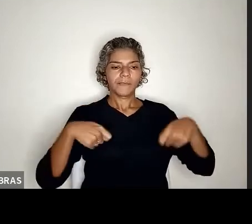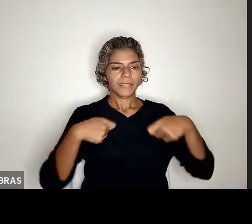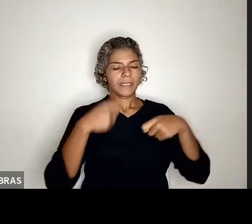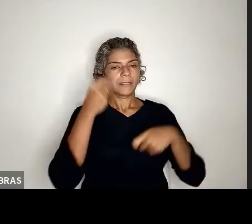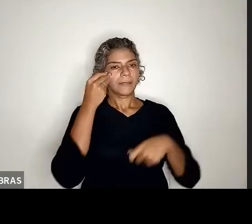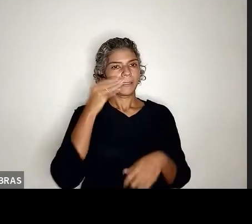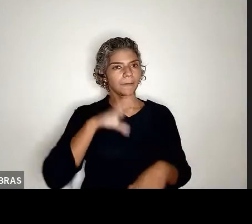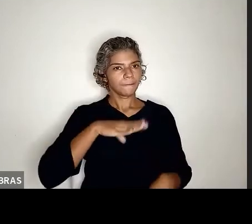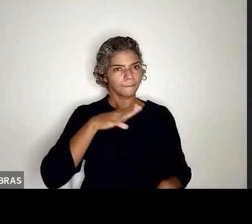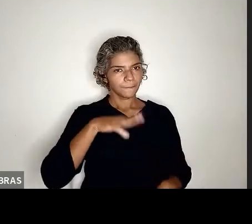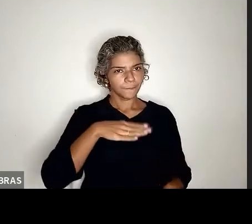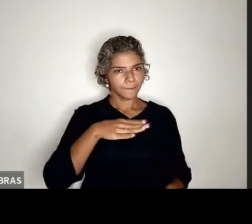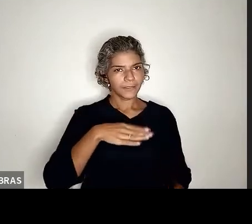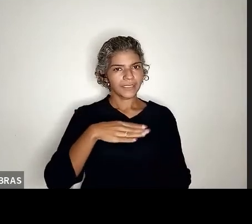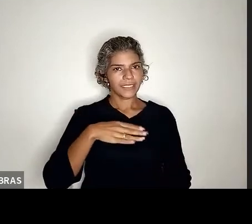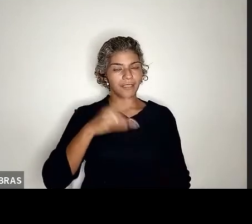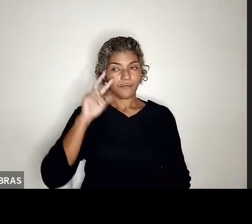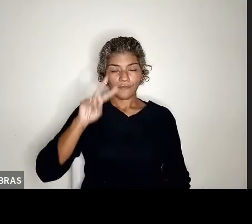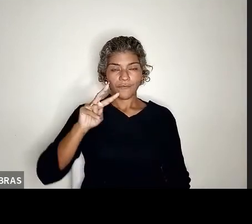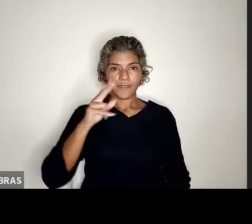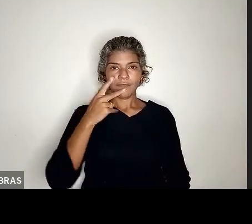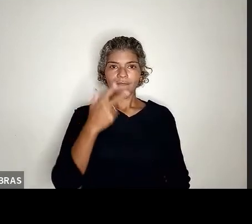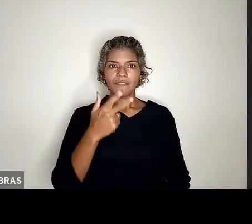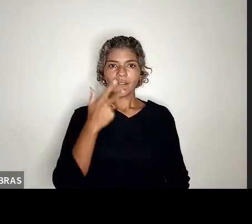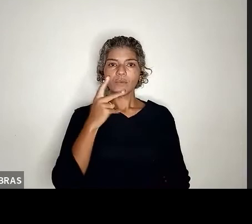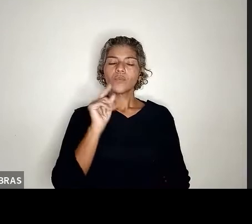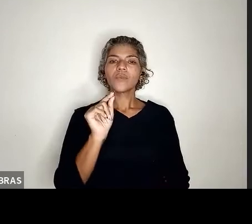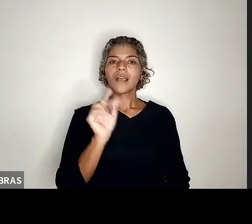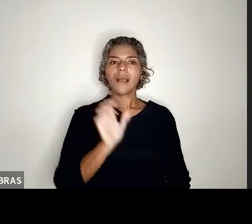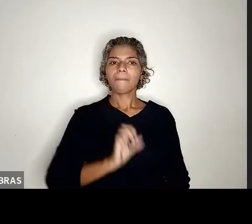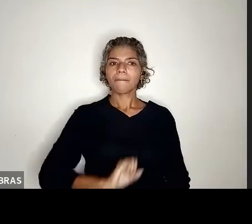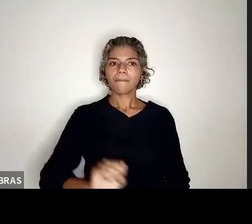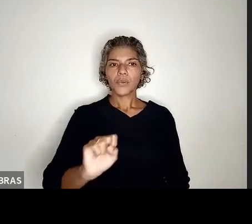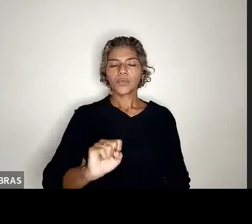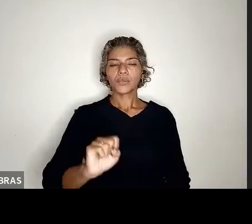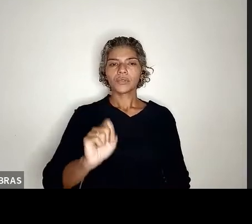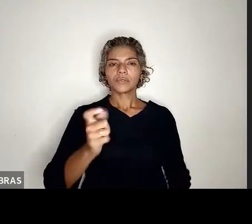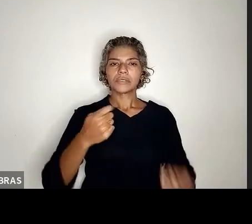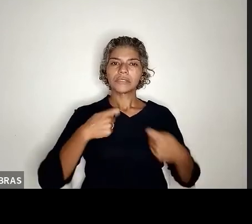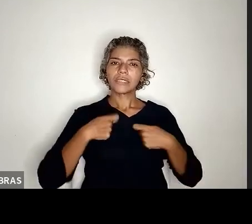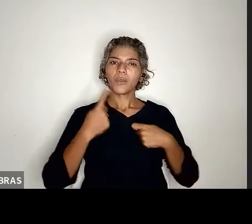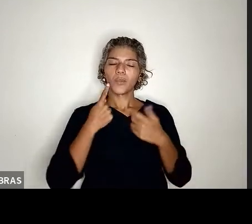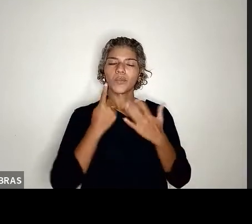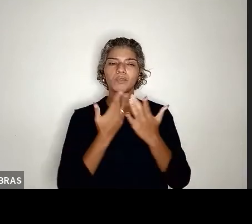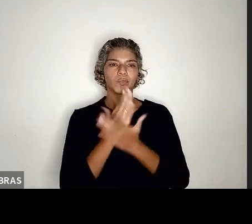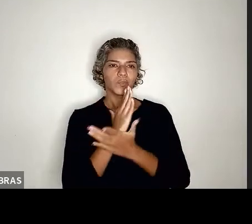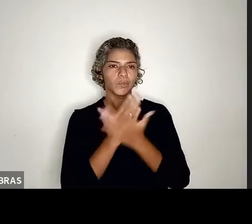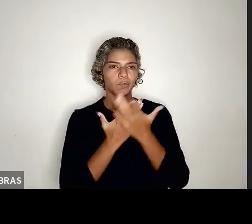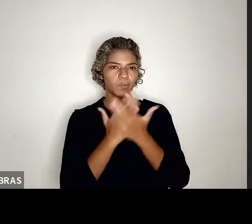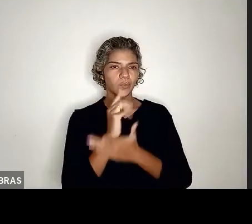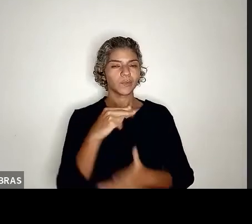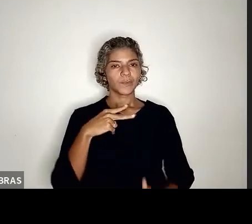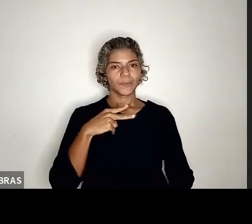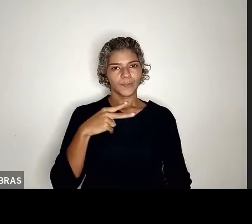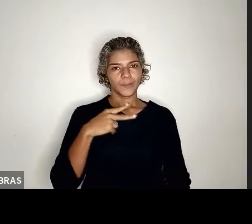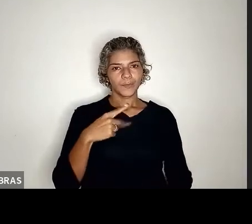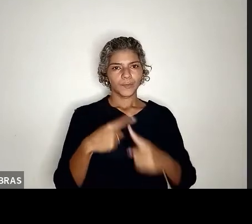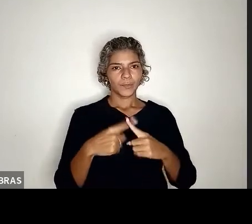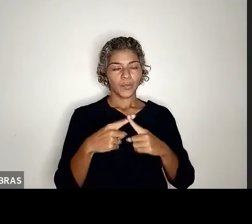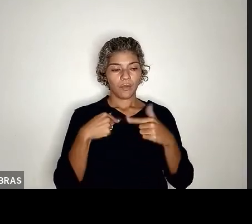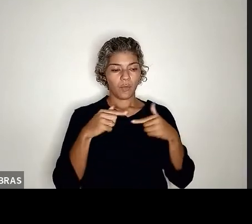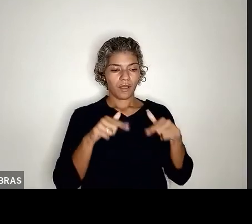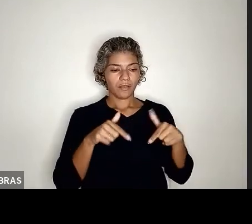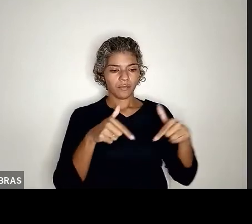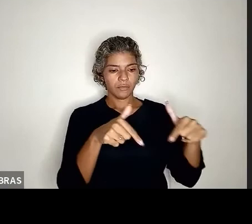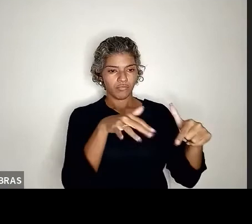por aborto, me veio uma questão e um incômodo particular, até pela minha atuação profissional,